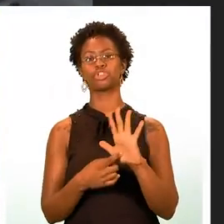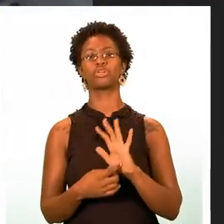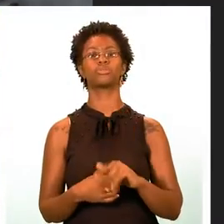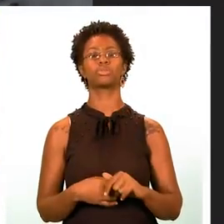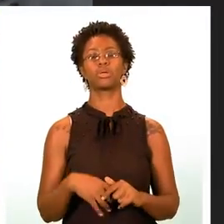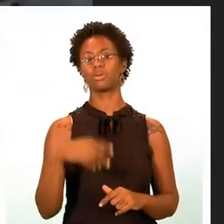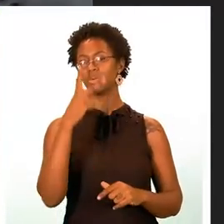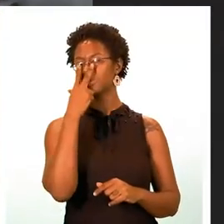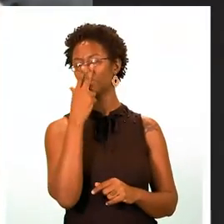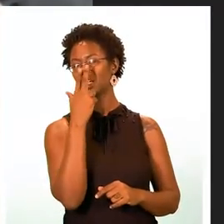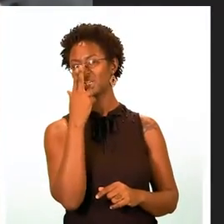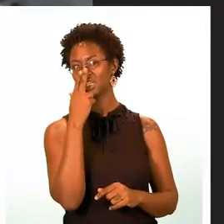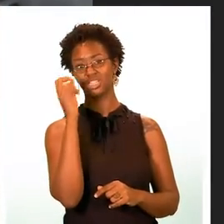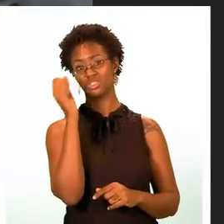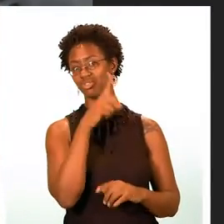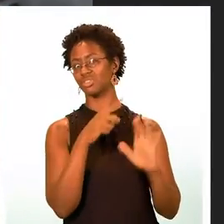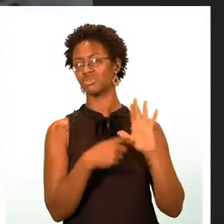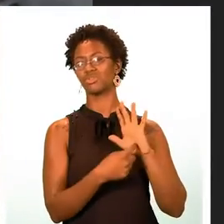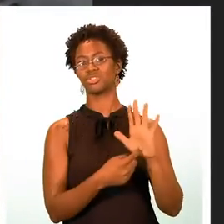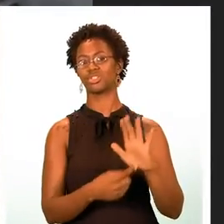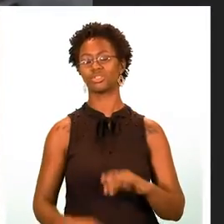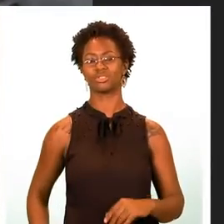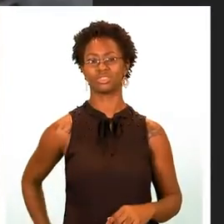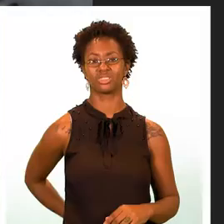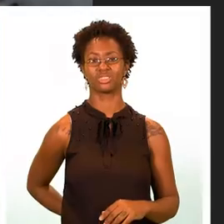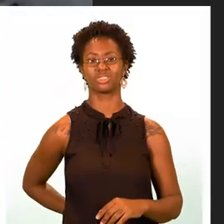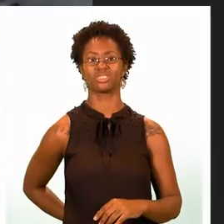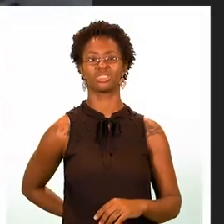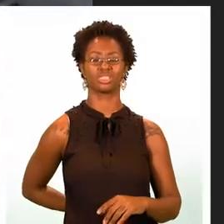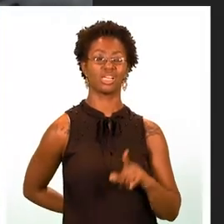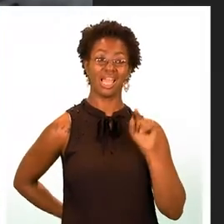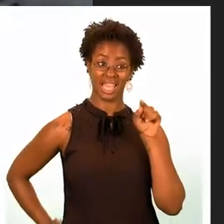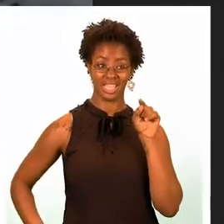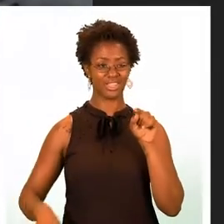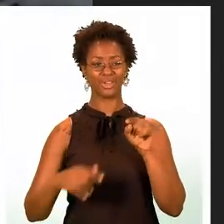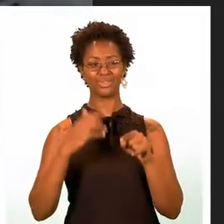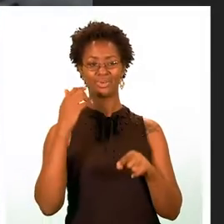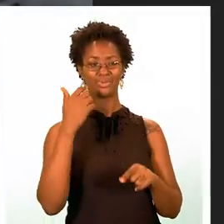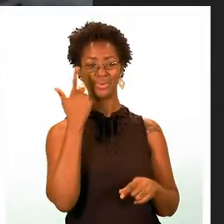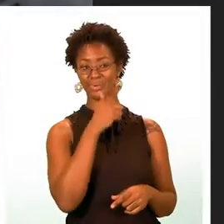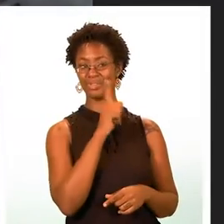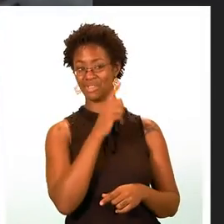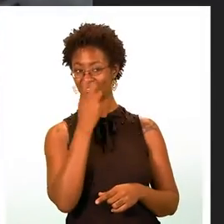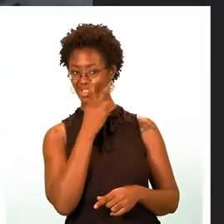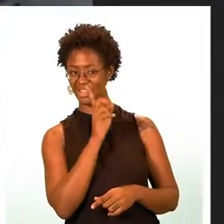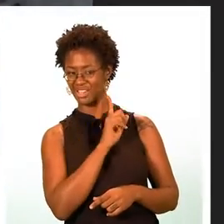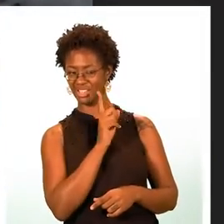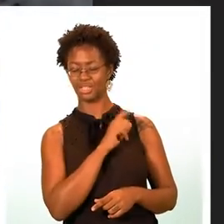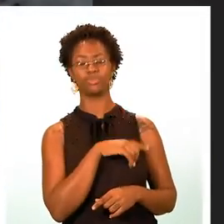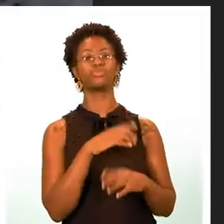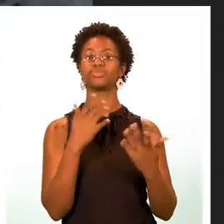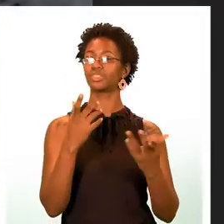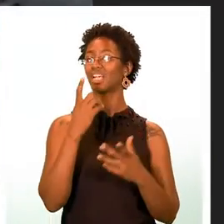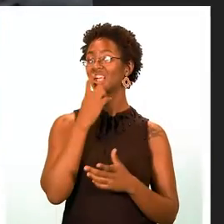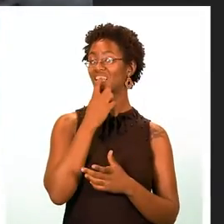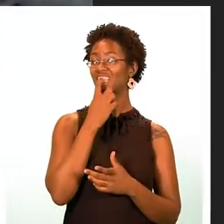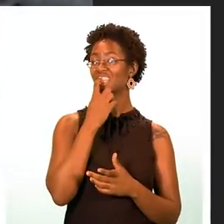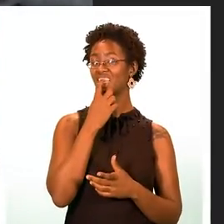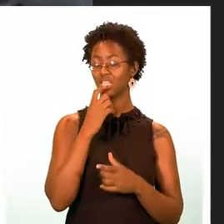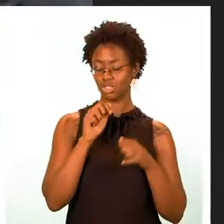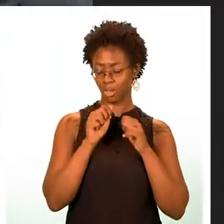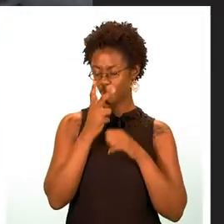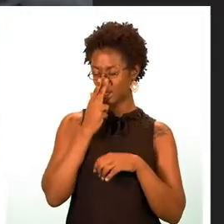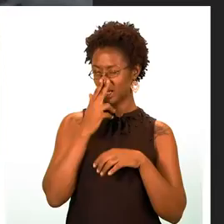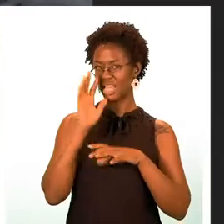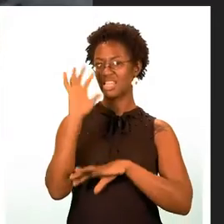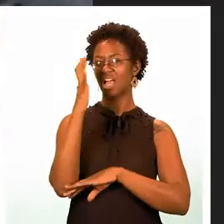Olha, parece... É difícil mostrar, né? É, esse daí mas não ele tá é transparente. Tão bom. É. Ele é transparente e ele tem